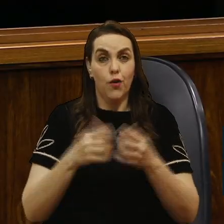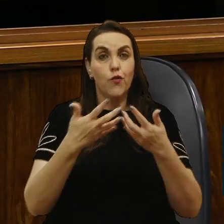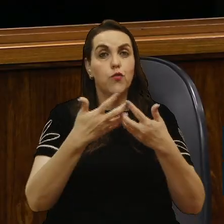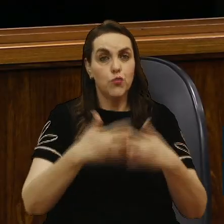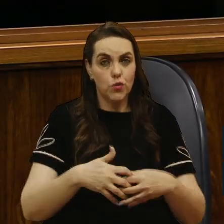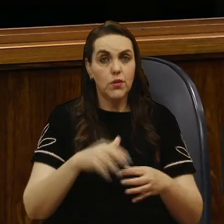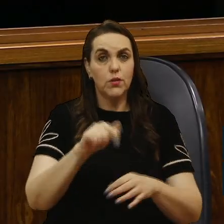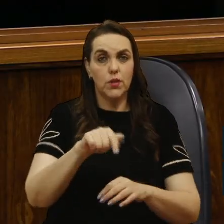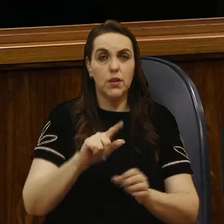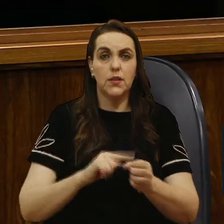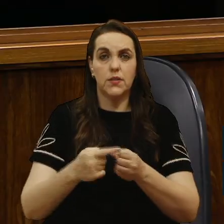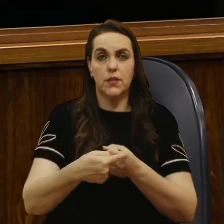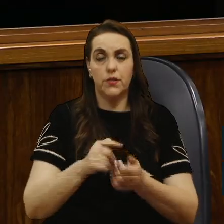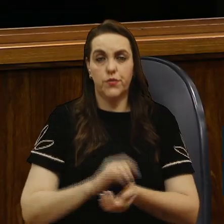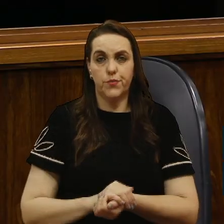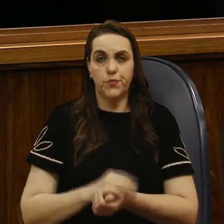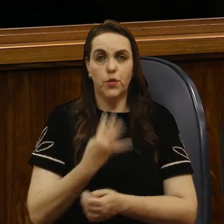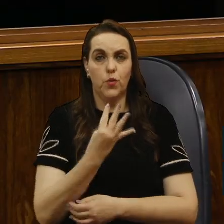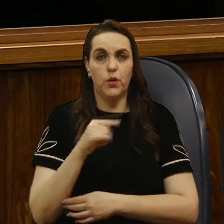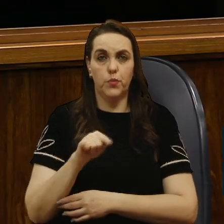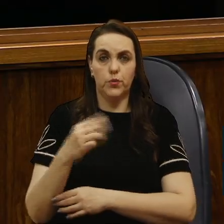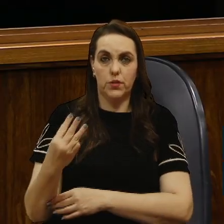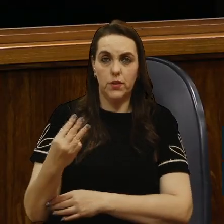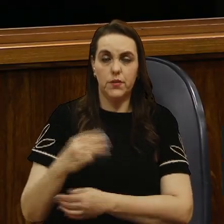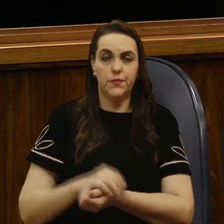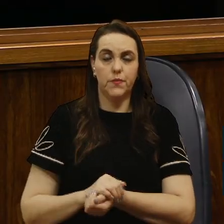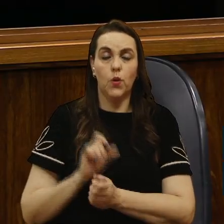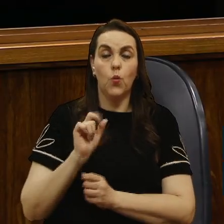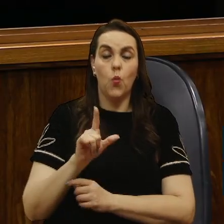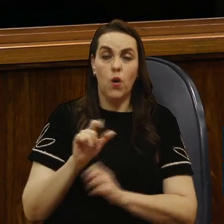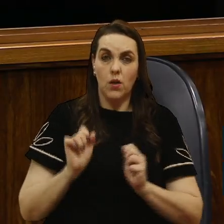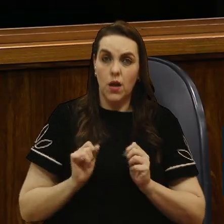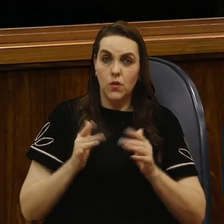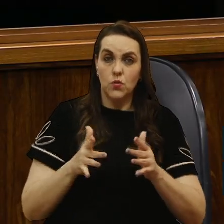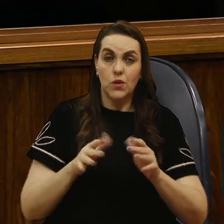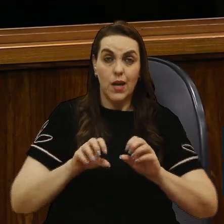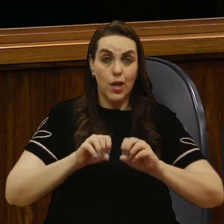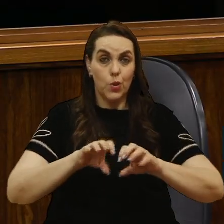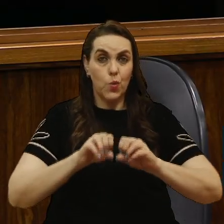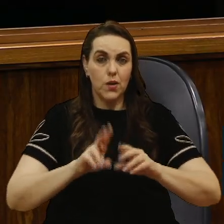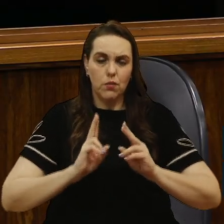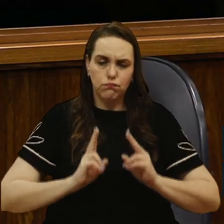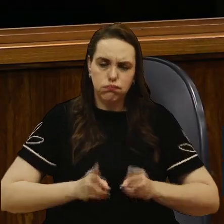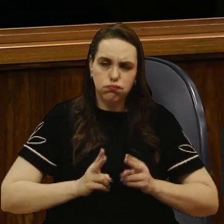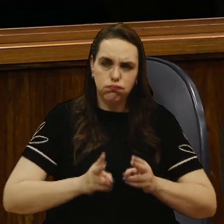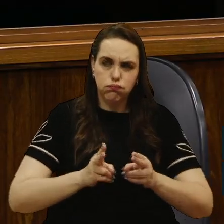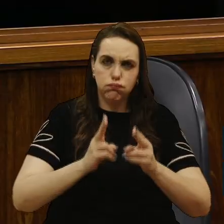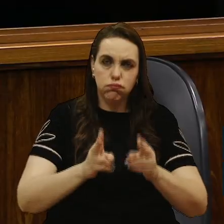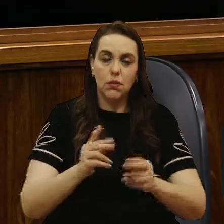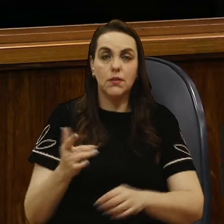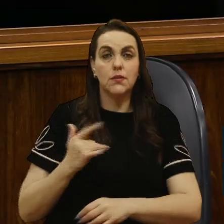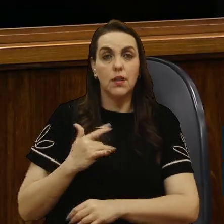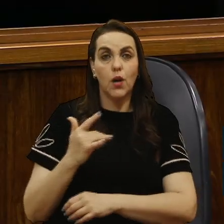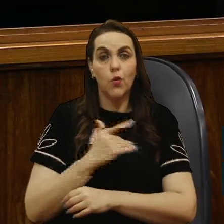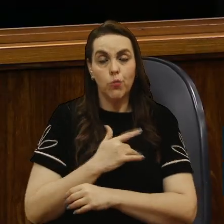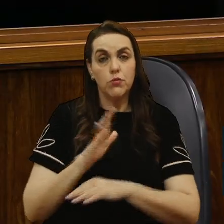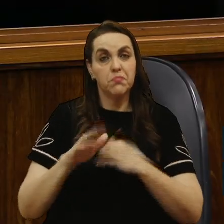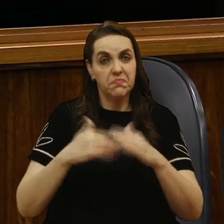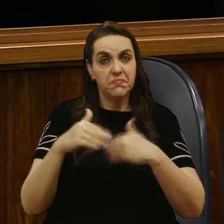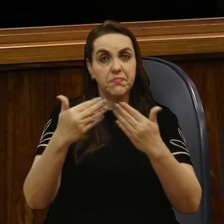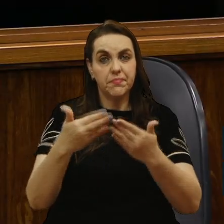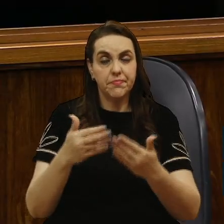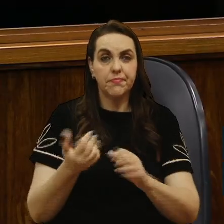no município? 4.3. Quais as ações de educação permanente em saúde vêm sendo desenvolvidas